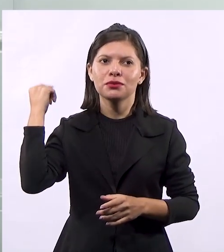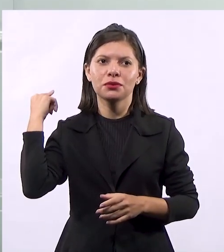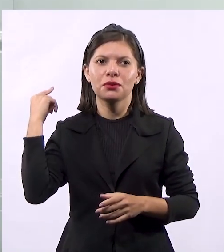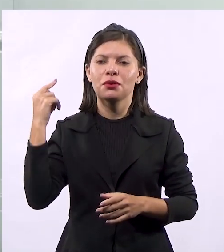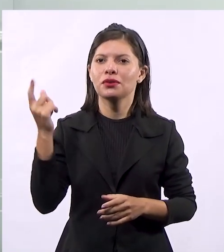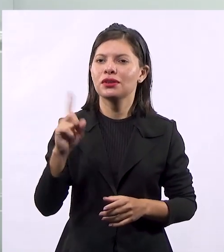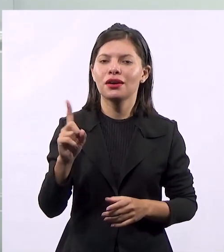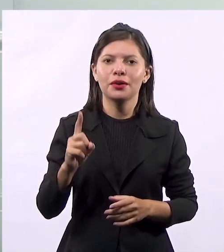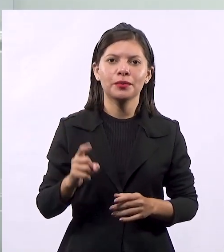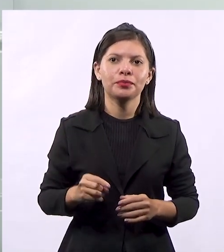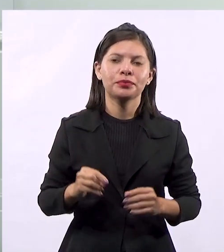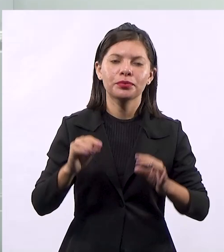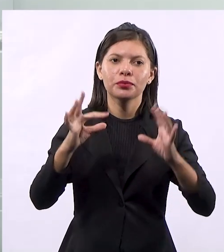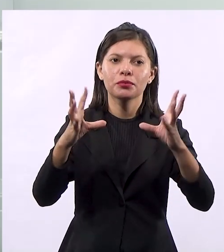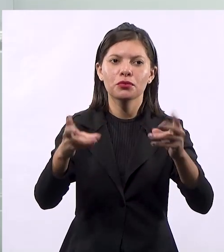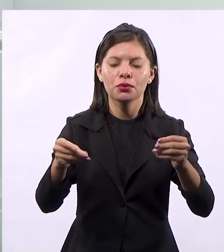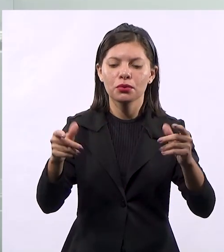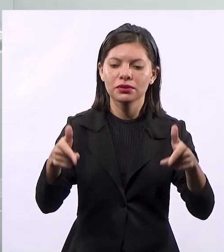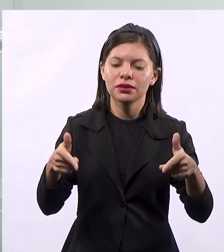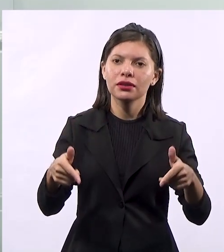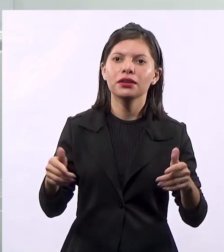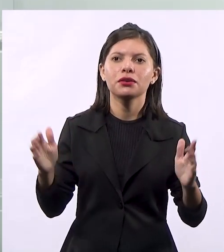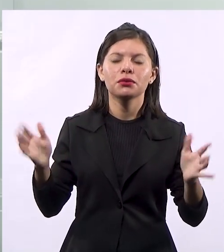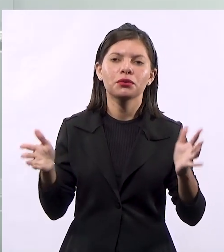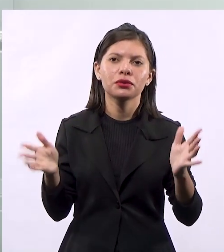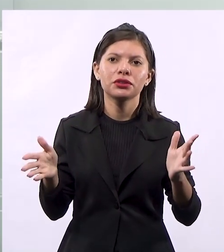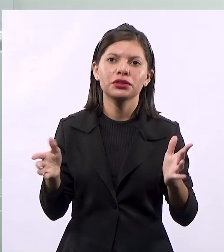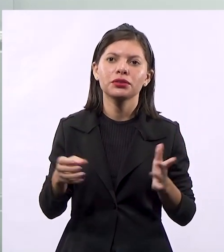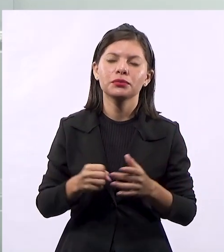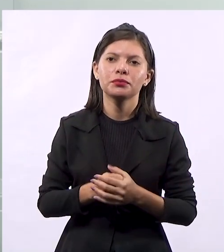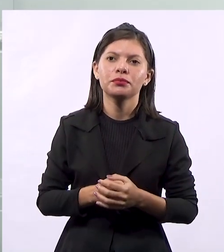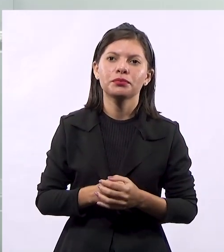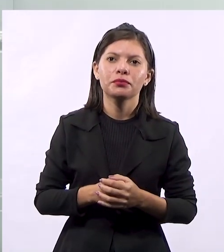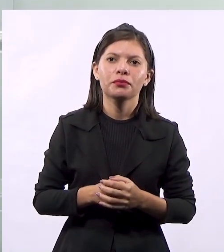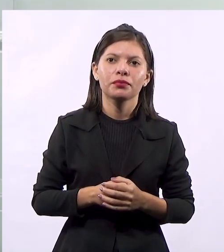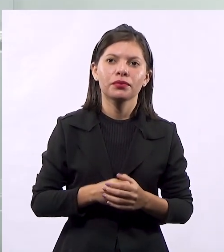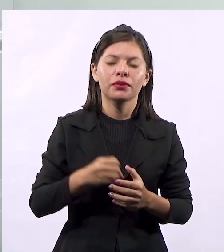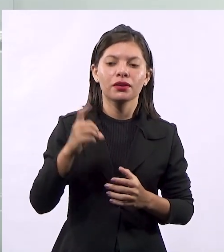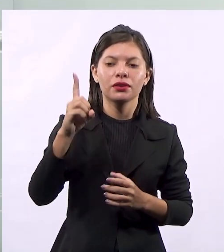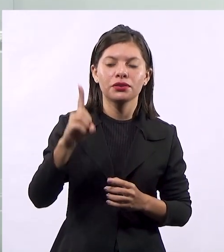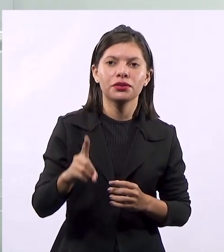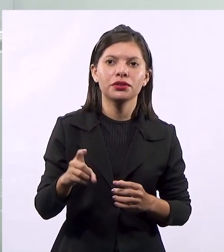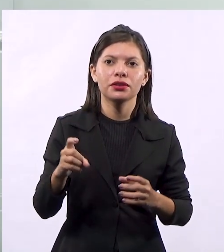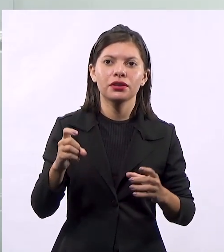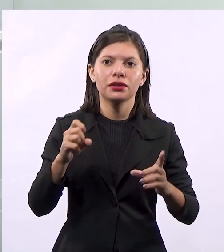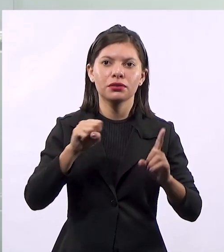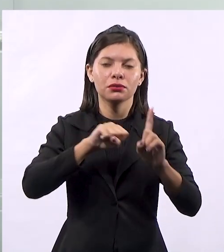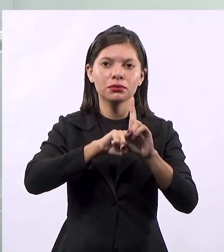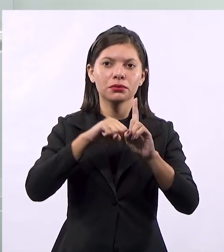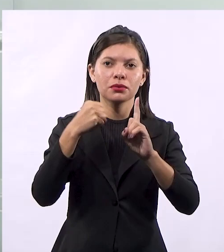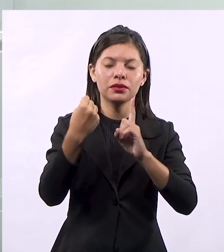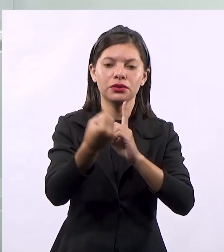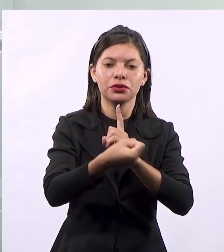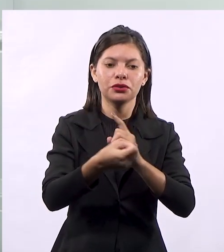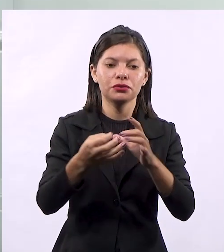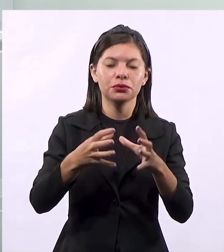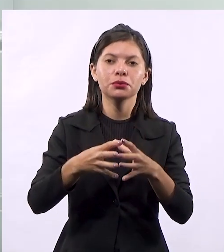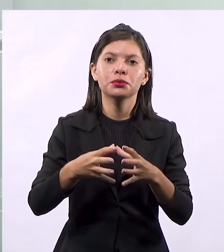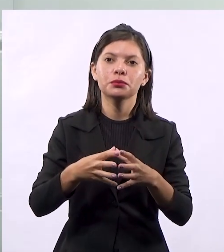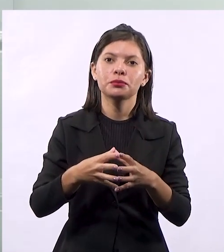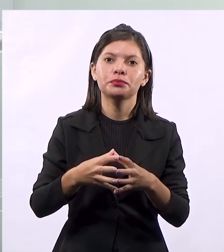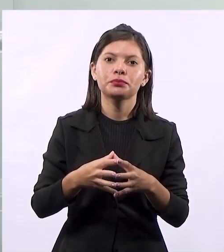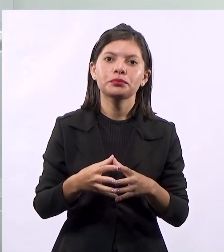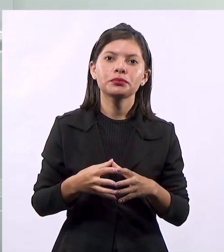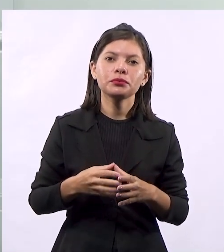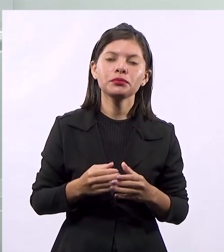faz distinção de quem? De quem mora, de quem vive, de quem mudou, de quem passou, de quem está passando. É direito de todos. Todos que estão aqui